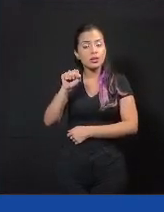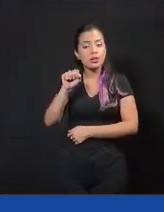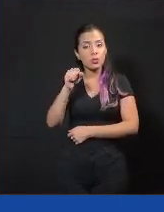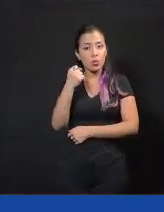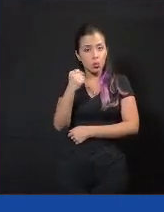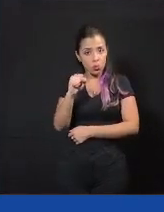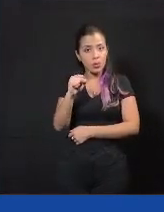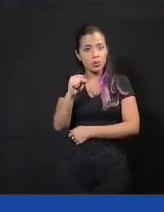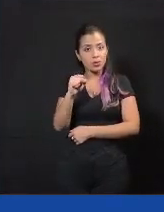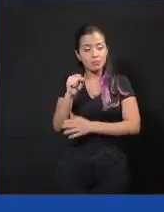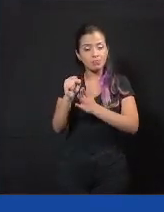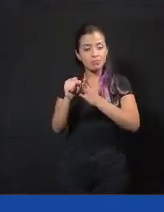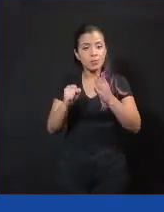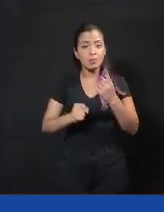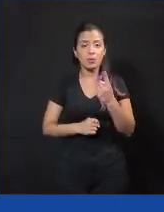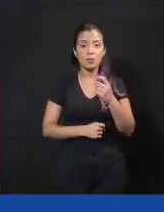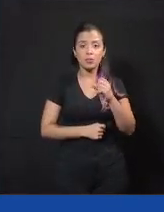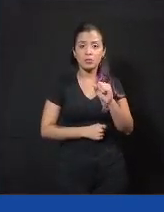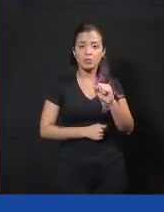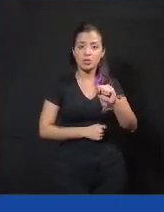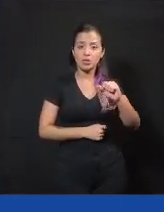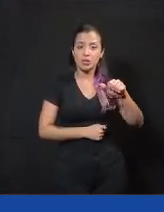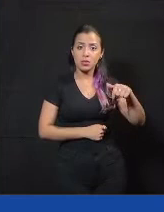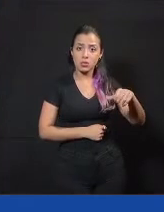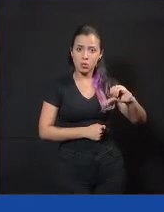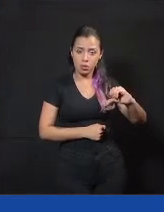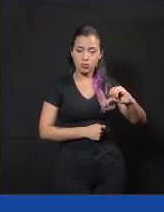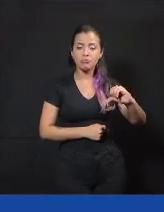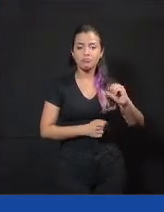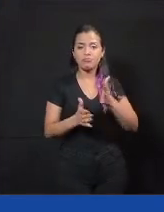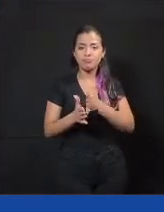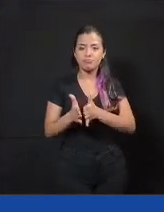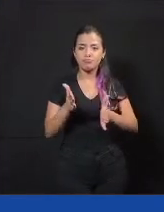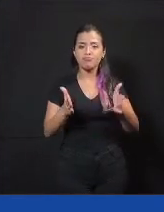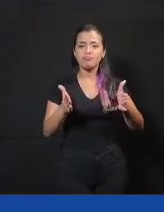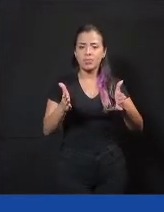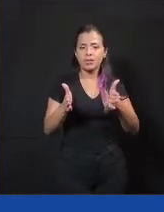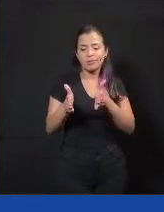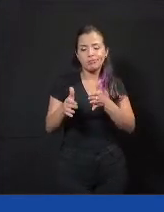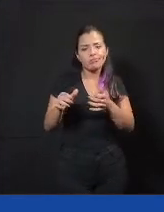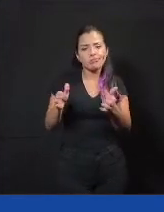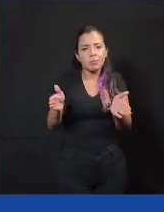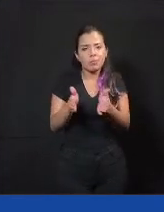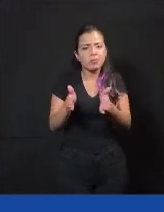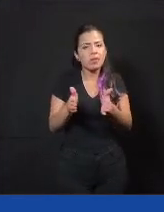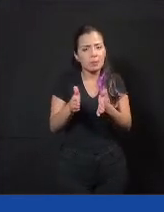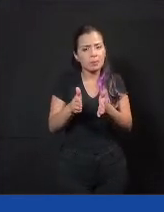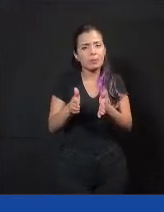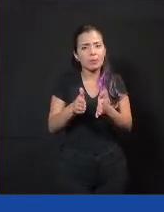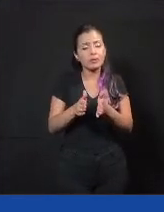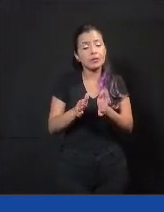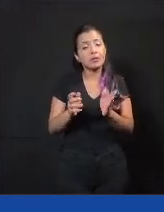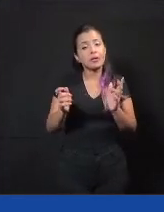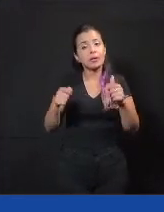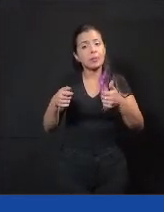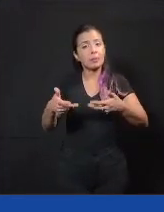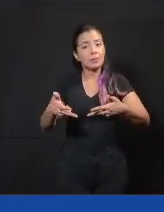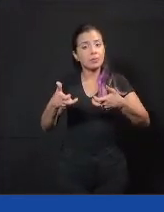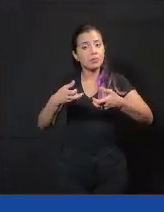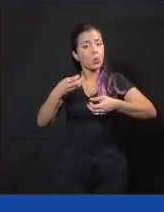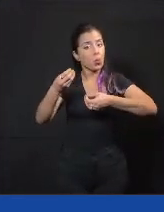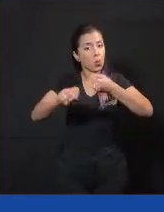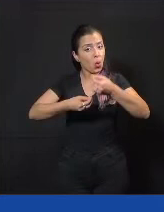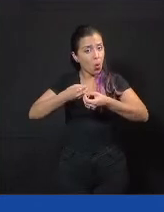em 1889, né, uma diferença cronológica muito pequena, e isso diz respeito ao modo como esses